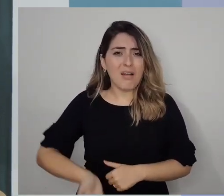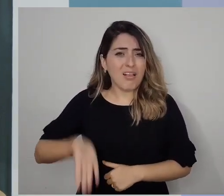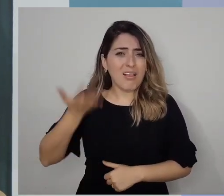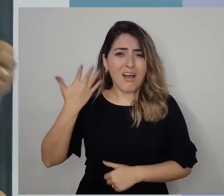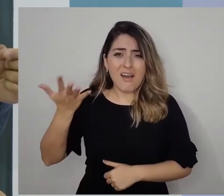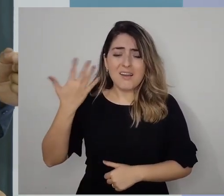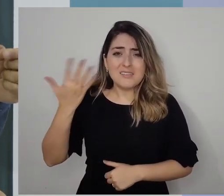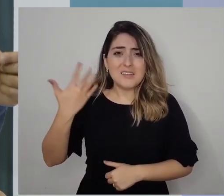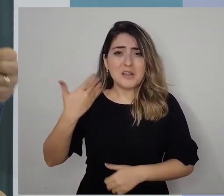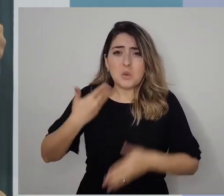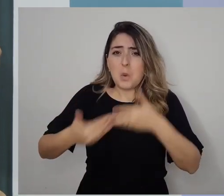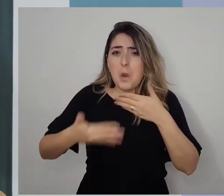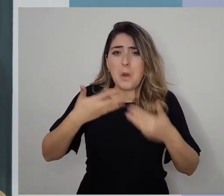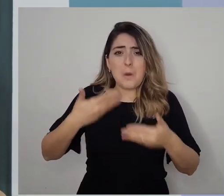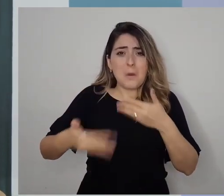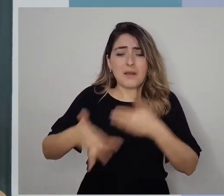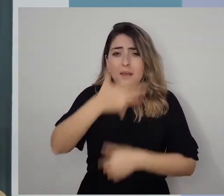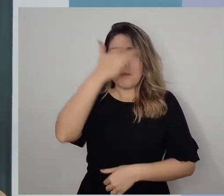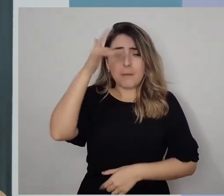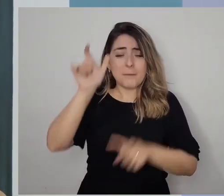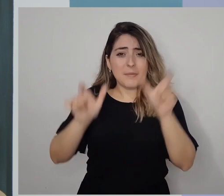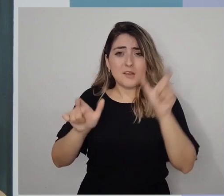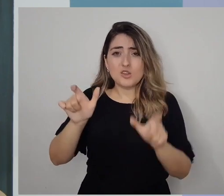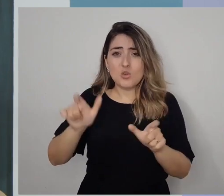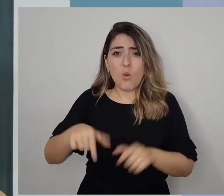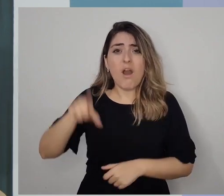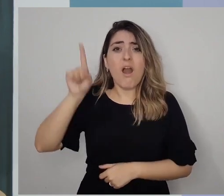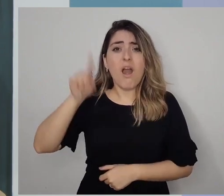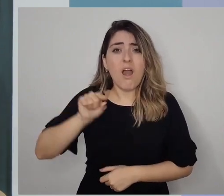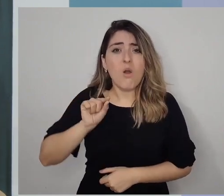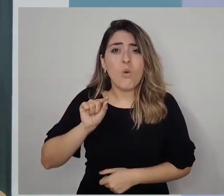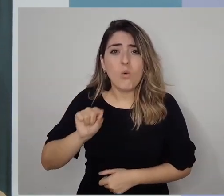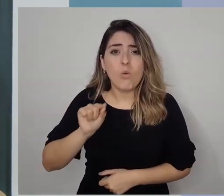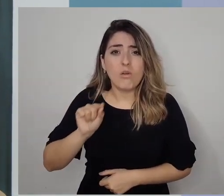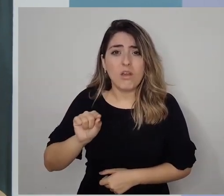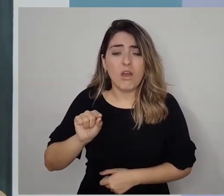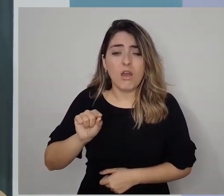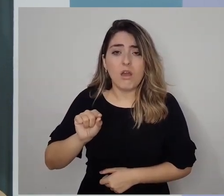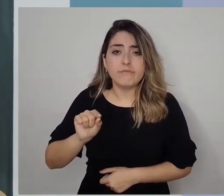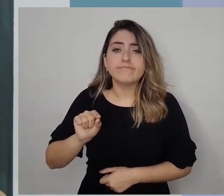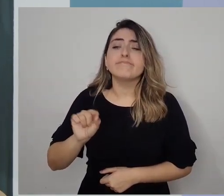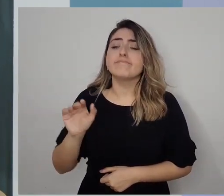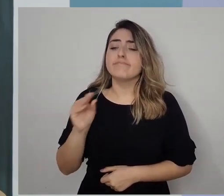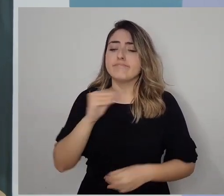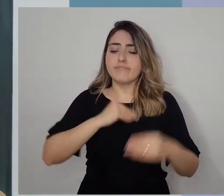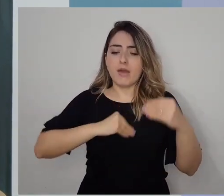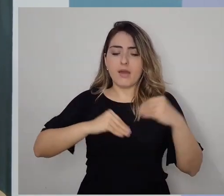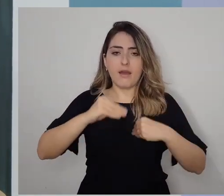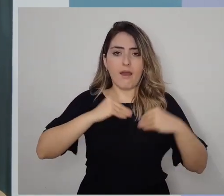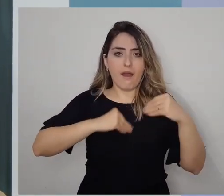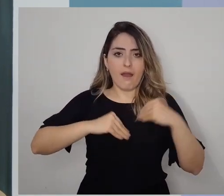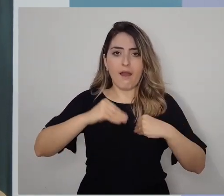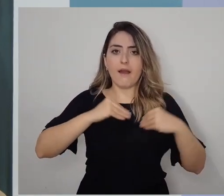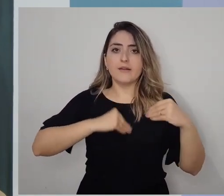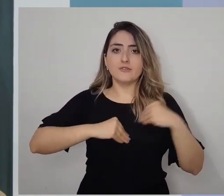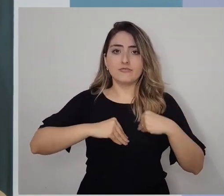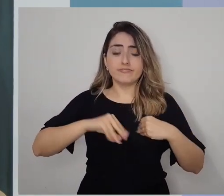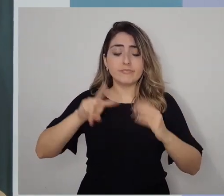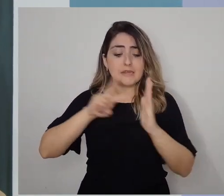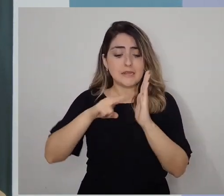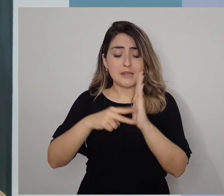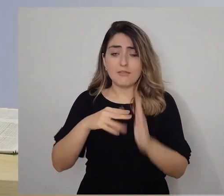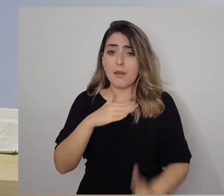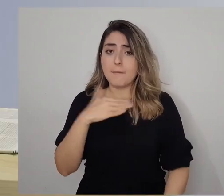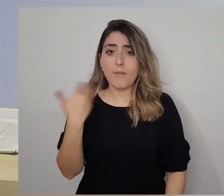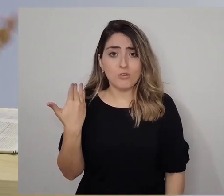de qualquer ser humano que não conhece Cristo é essa. Mortos em suas transgressões e